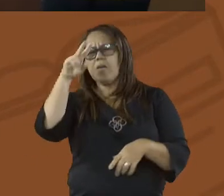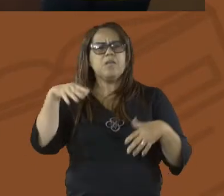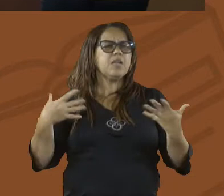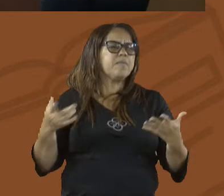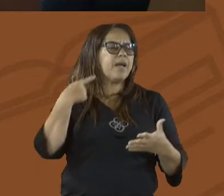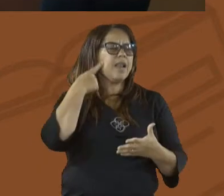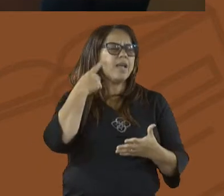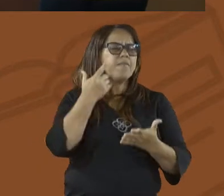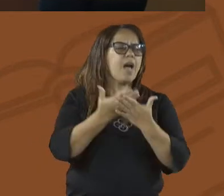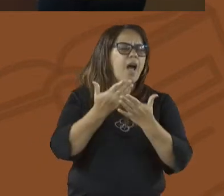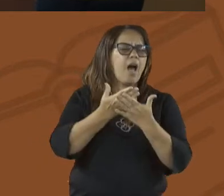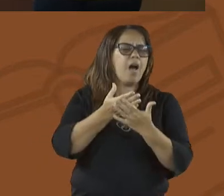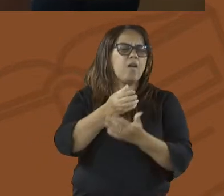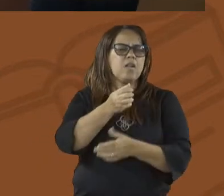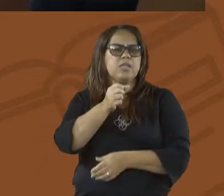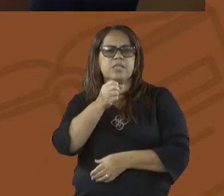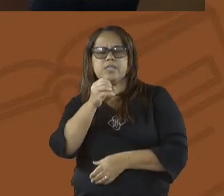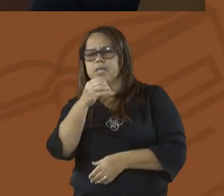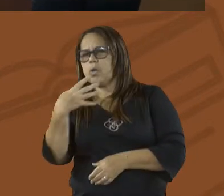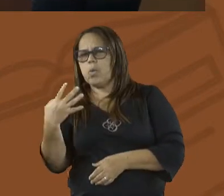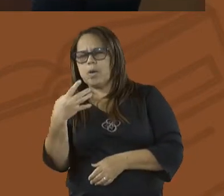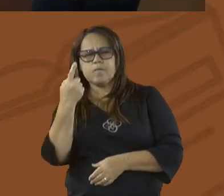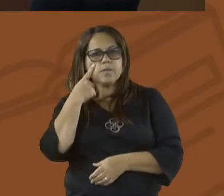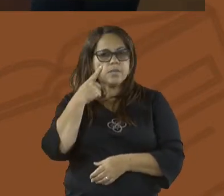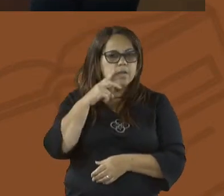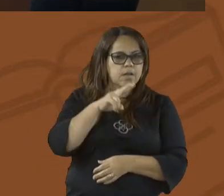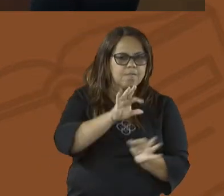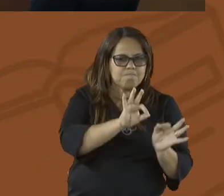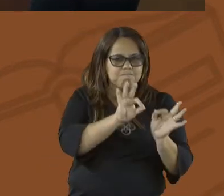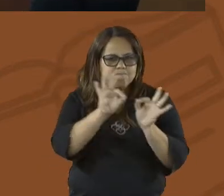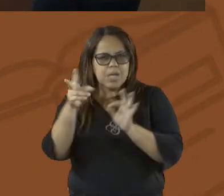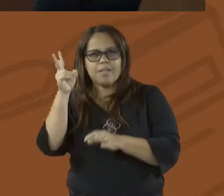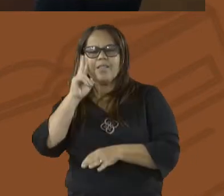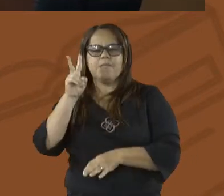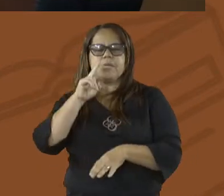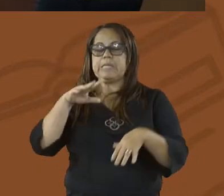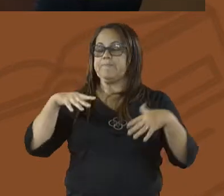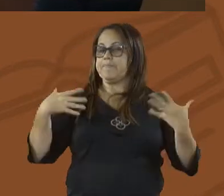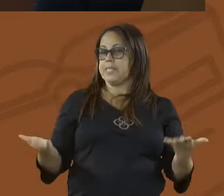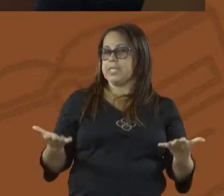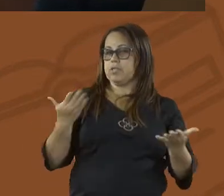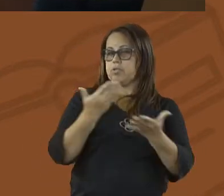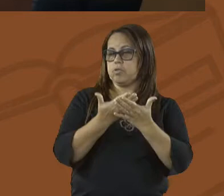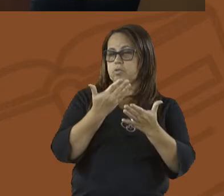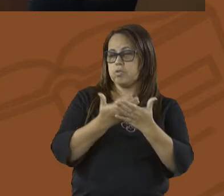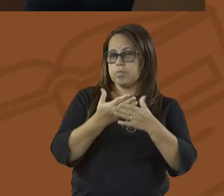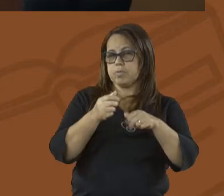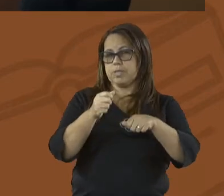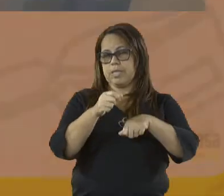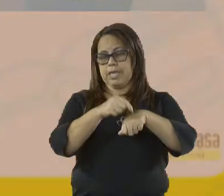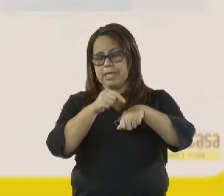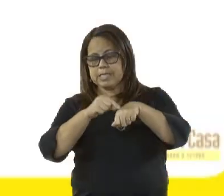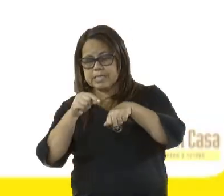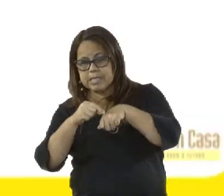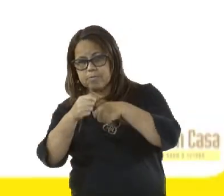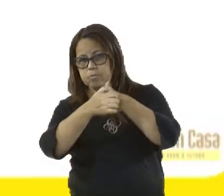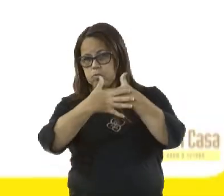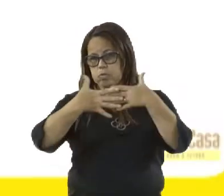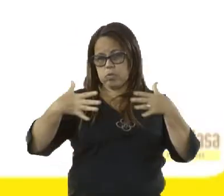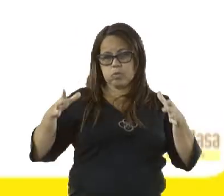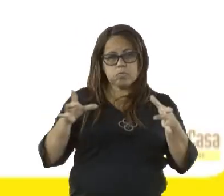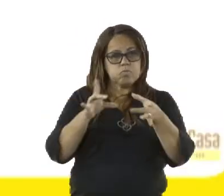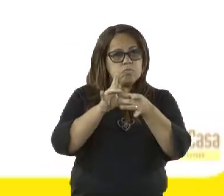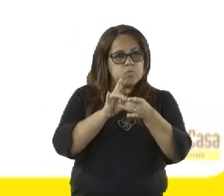aula 04 e assiste lá, tá? Para relembrar. Então, a gente viu que as células formam os tecidos se organizam